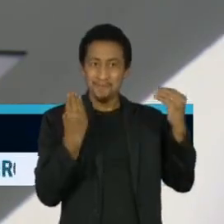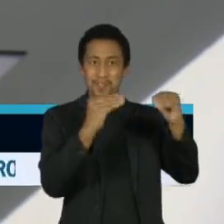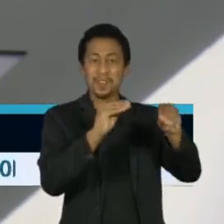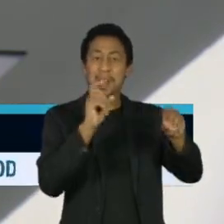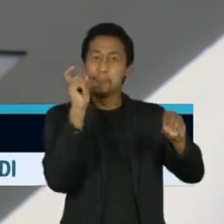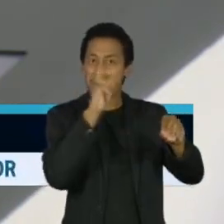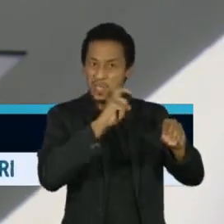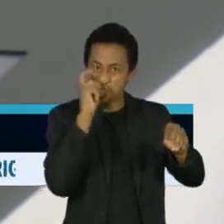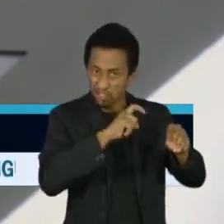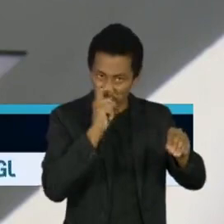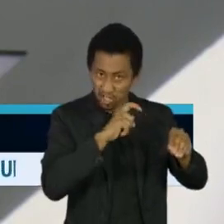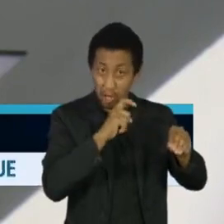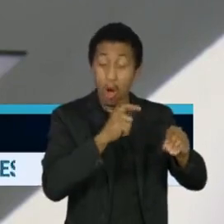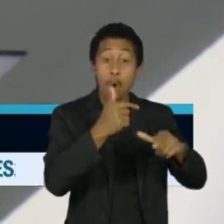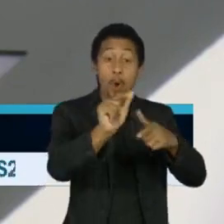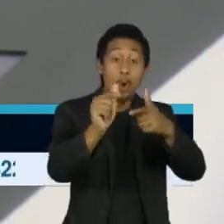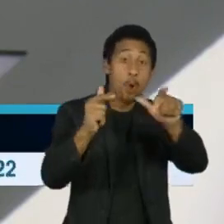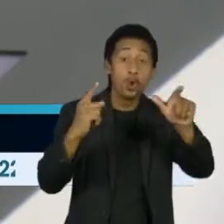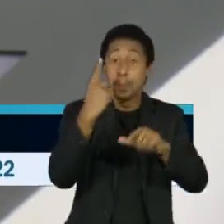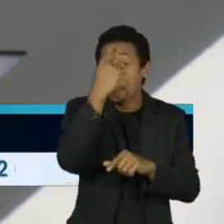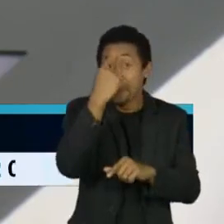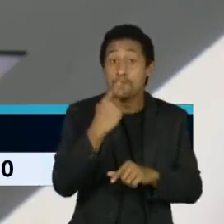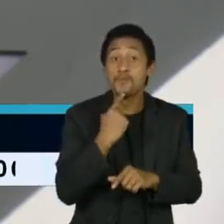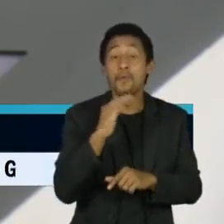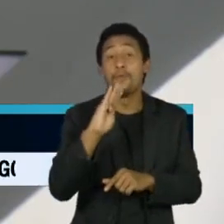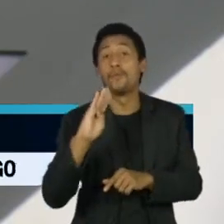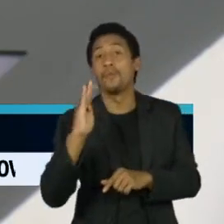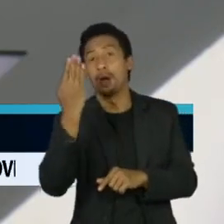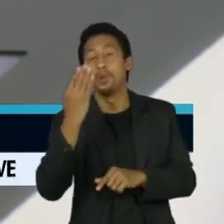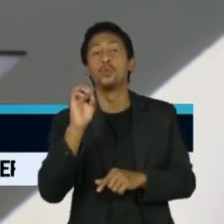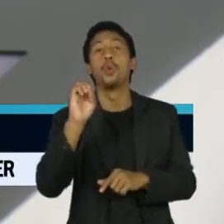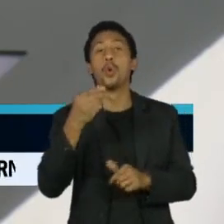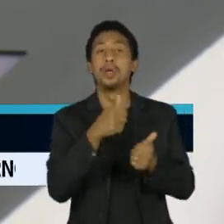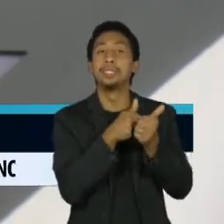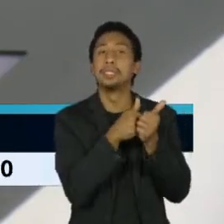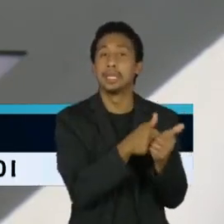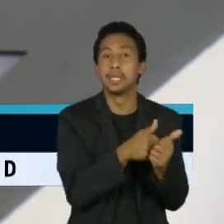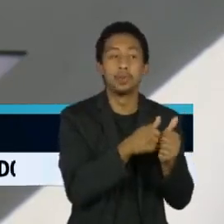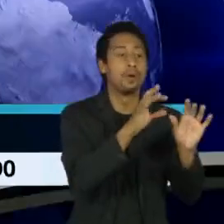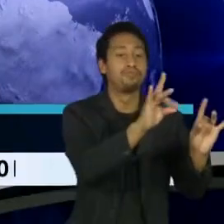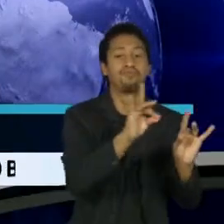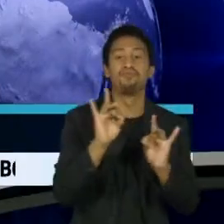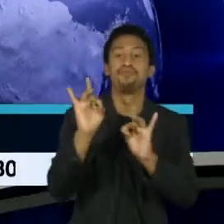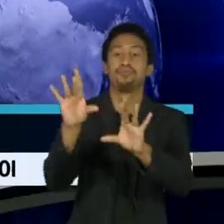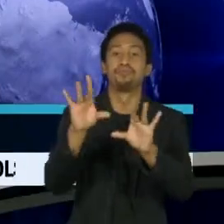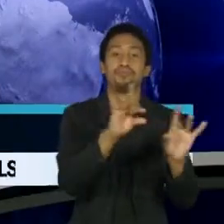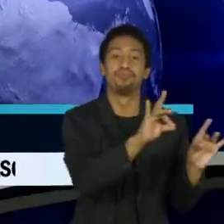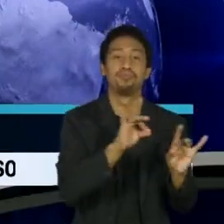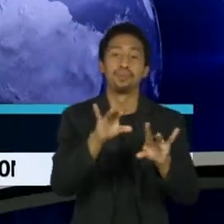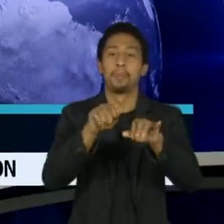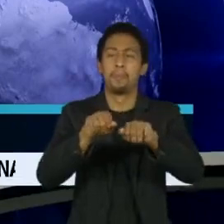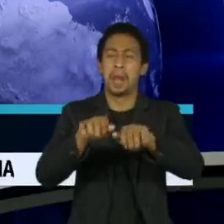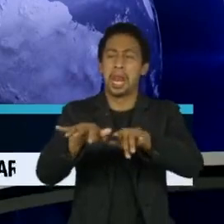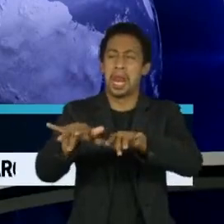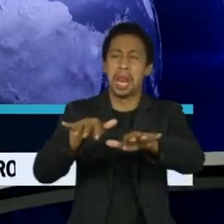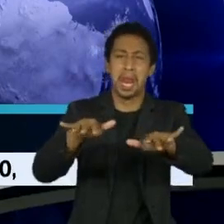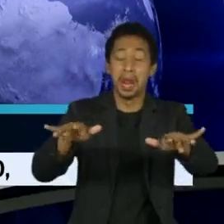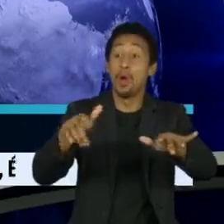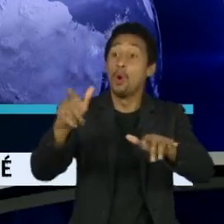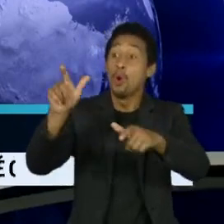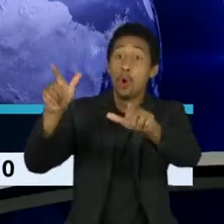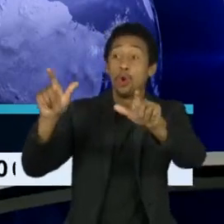outros perfis falsos ou seguidores né que acabam compartilhar nesse processo depois